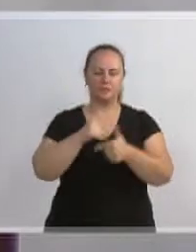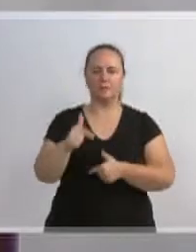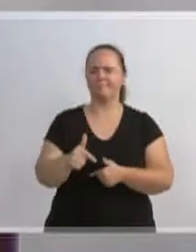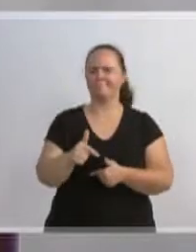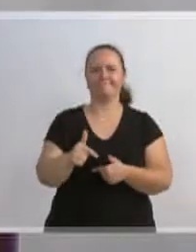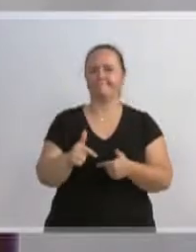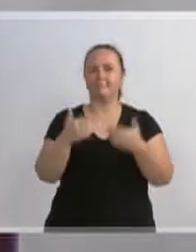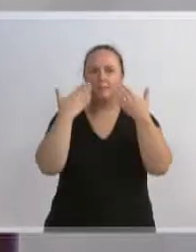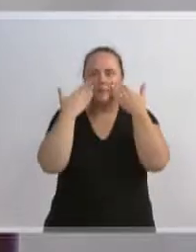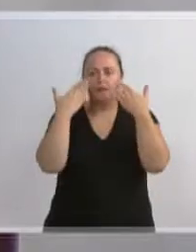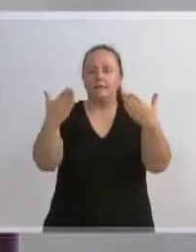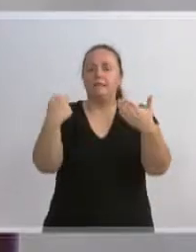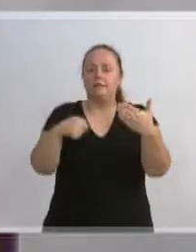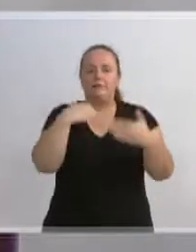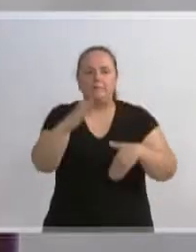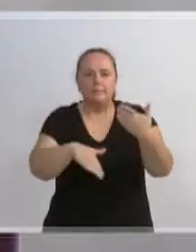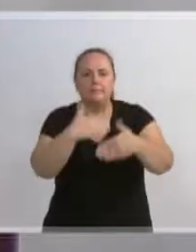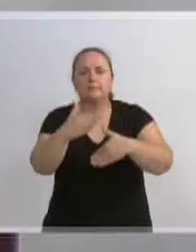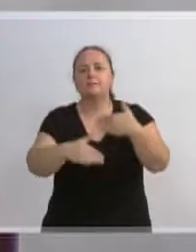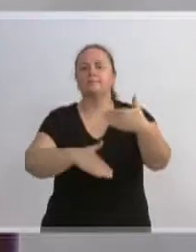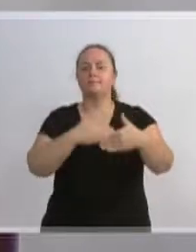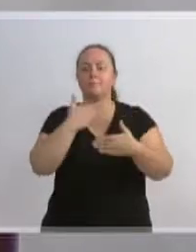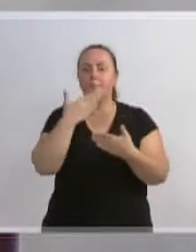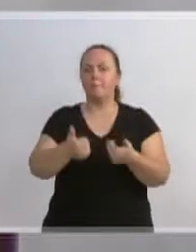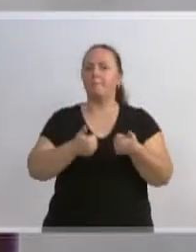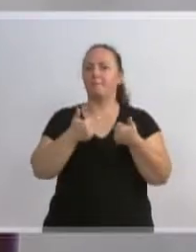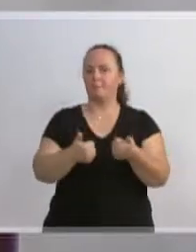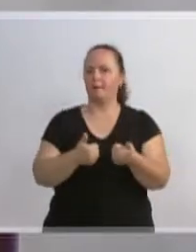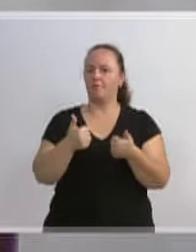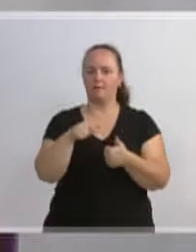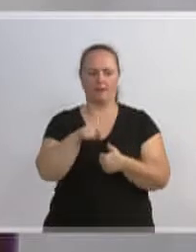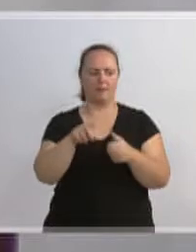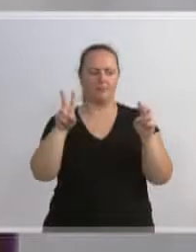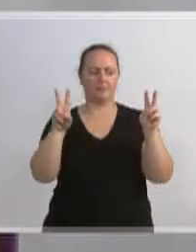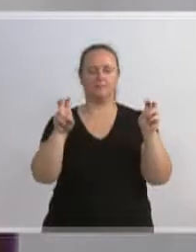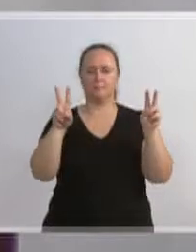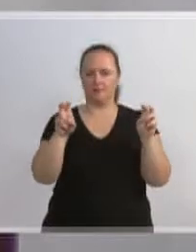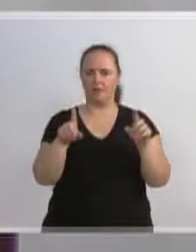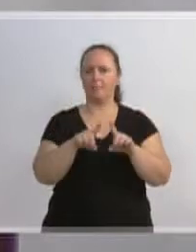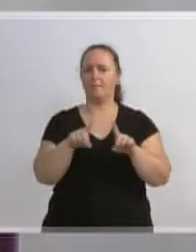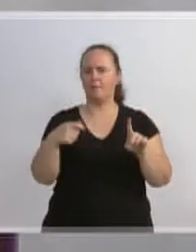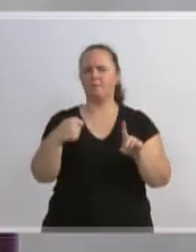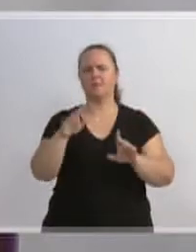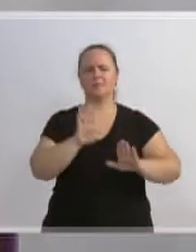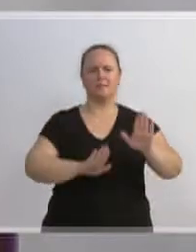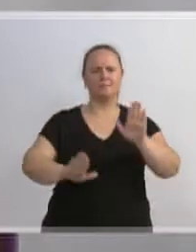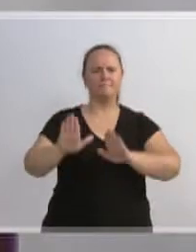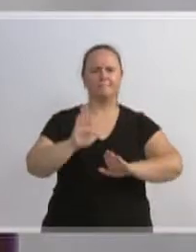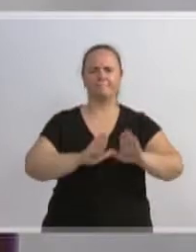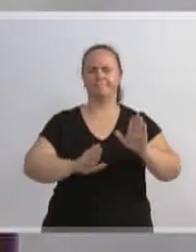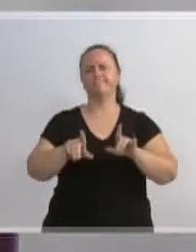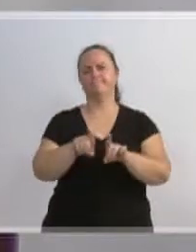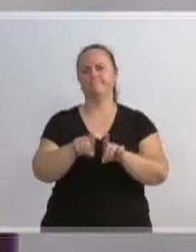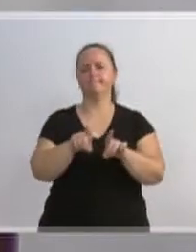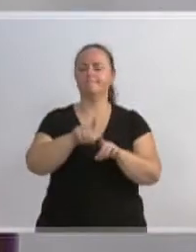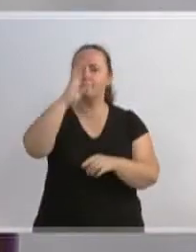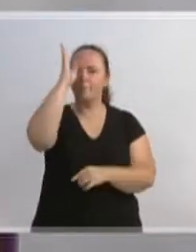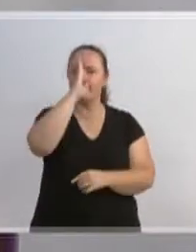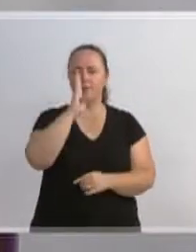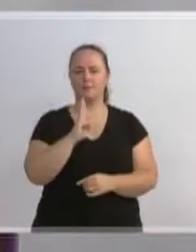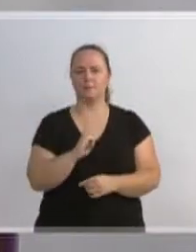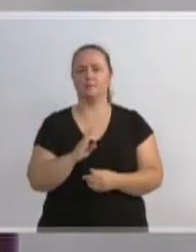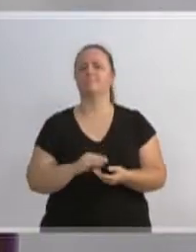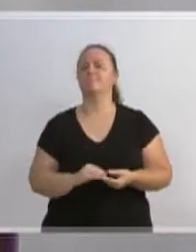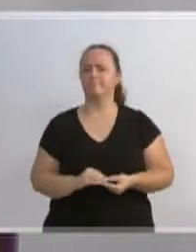evidente que precisamos ter avanços em relação a esse tema, mas a gente tem que ter um cuidado muito grande também no Brasil, porque eu acho